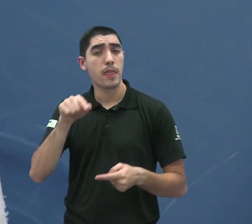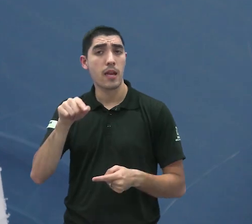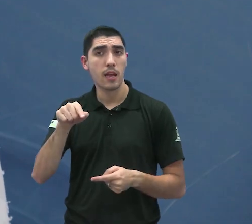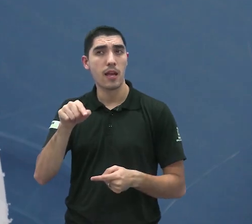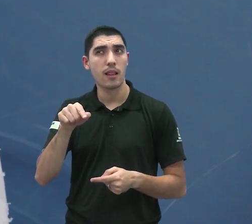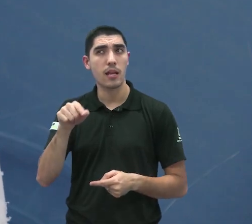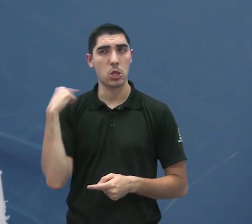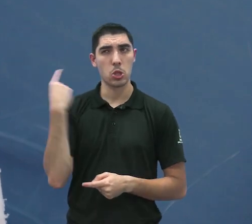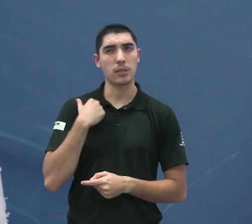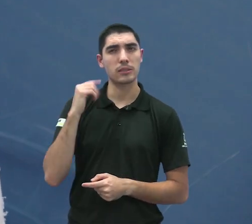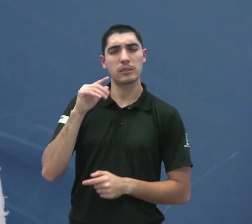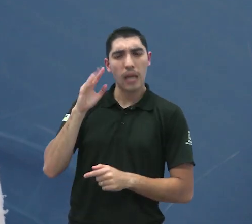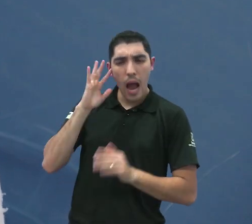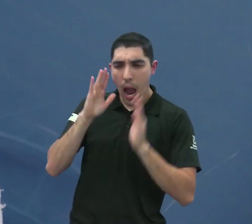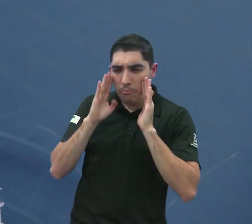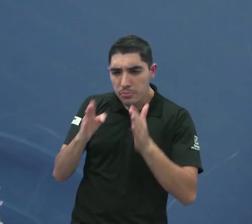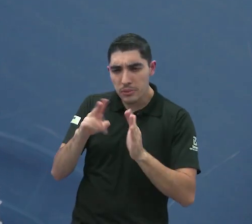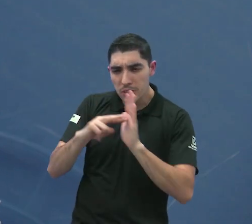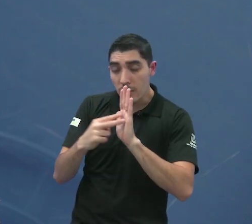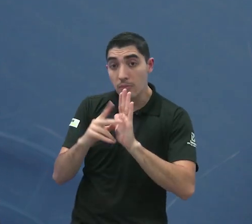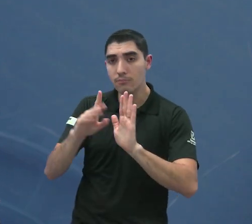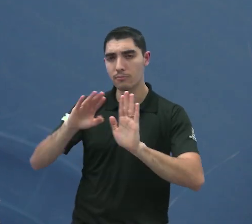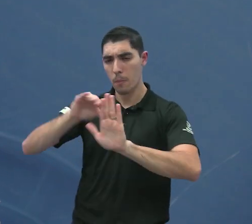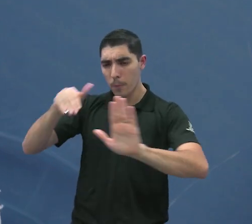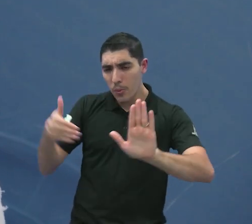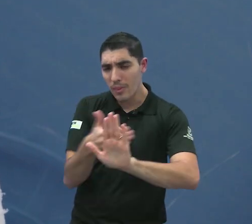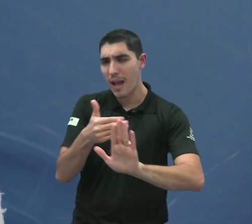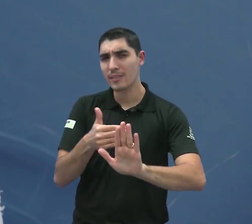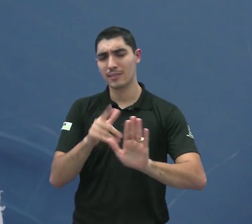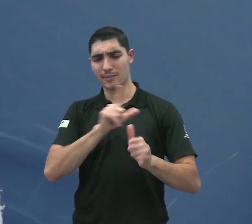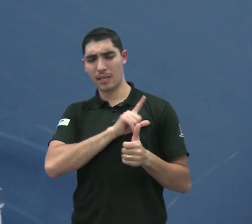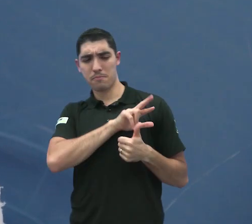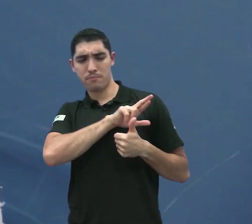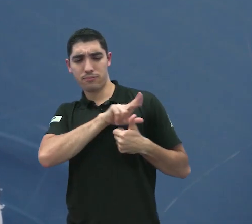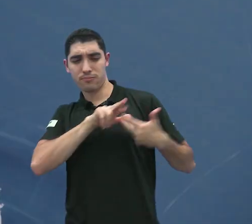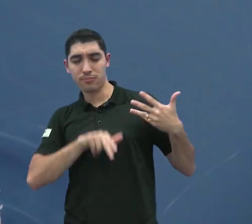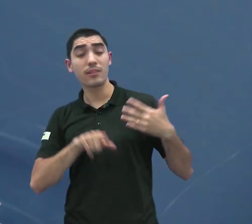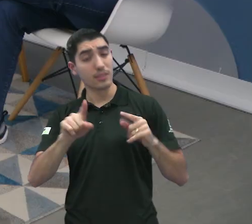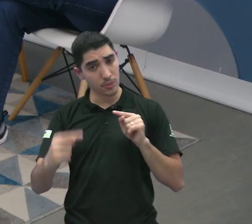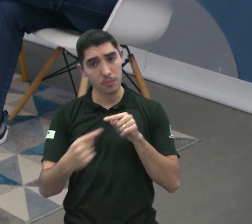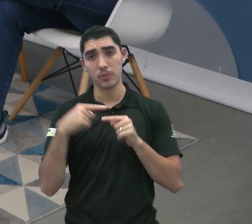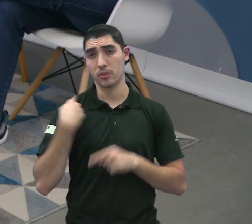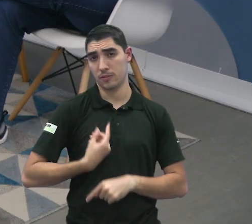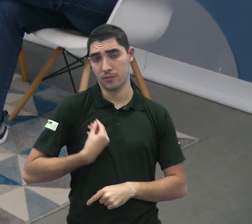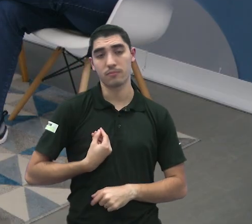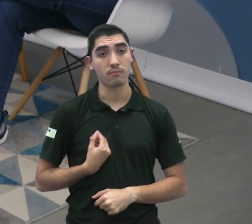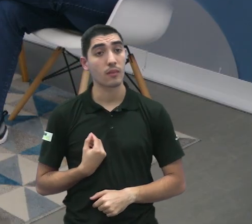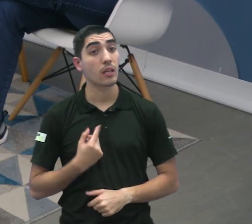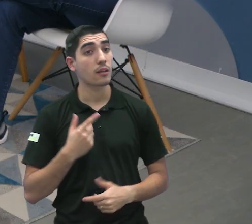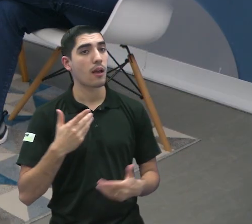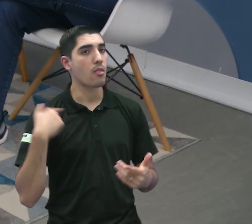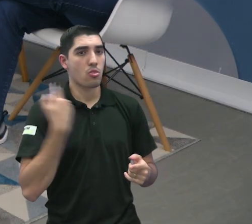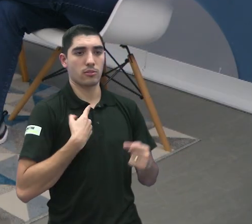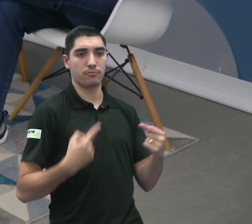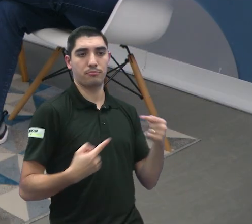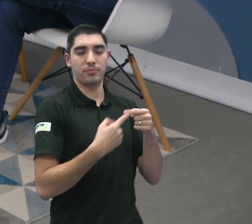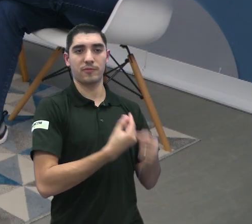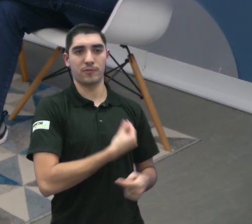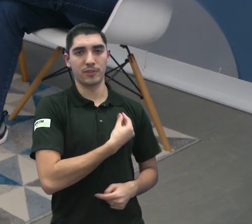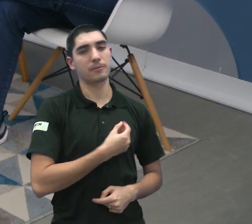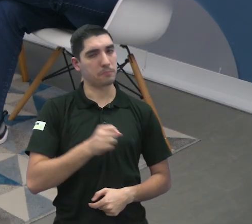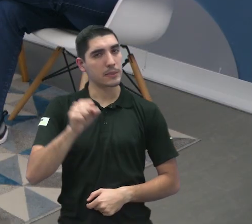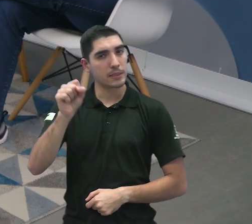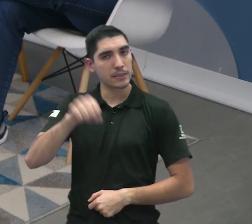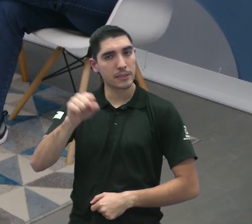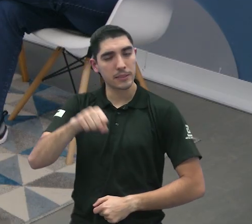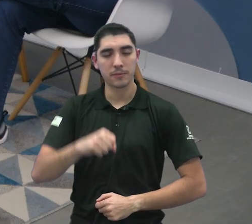nós imaginamos, mas ela está de fato presente nas nossas vidas. Chega até o nosso dia a dia também, Com o nosso certeza, cotidiano, né?